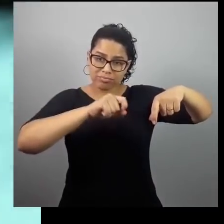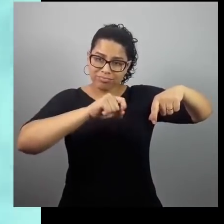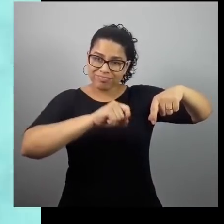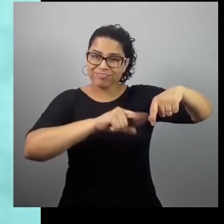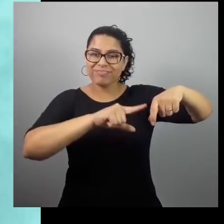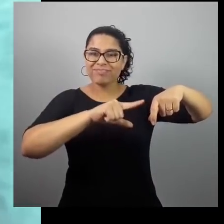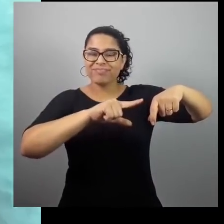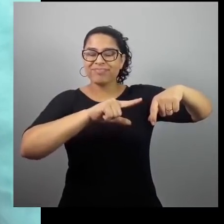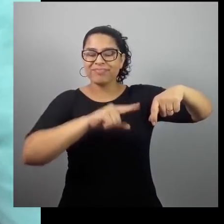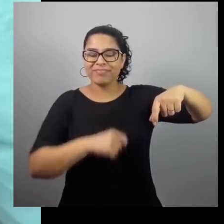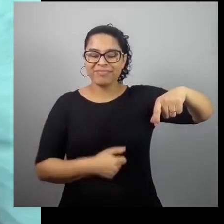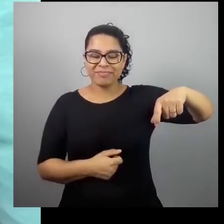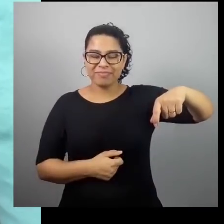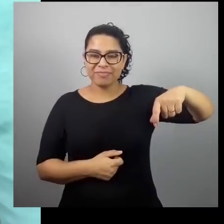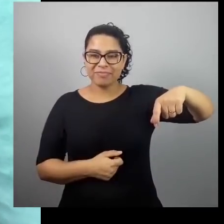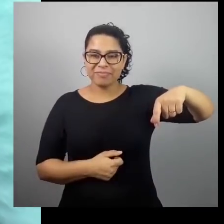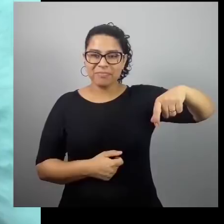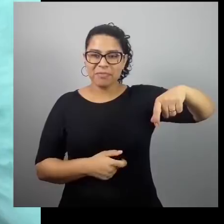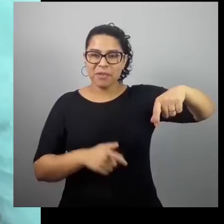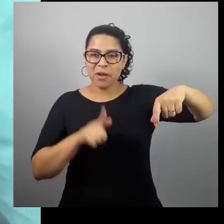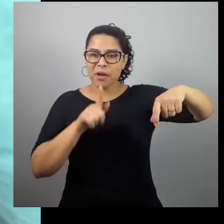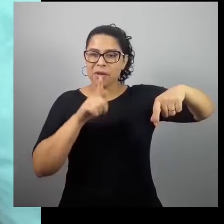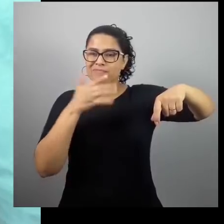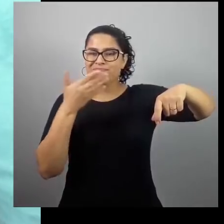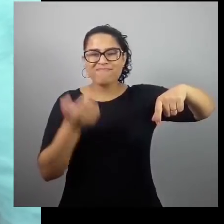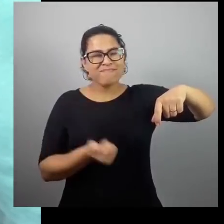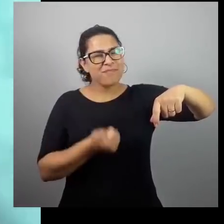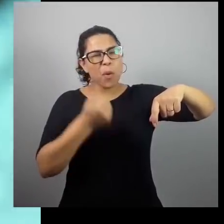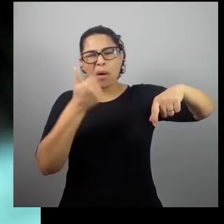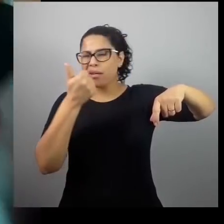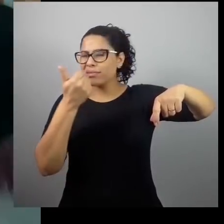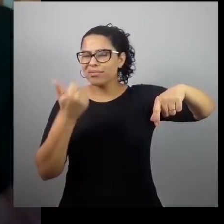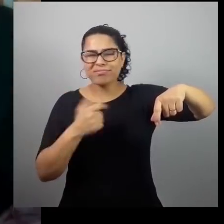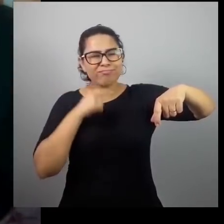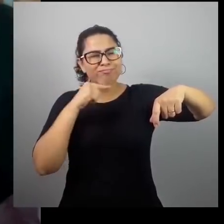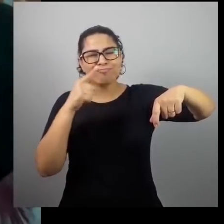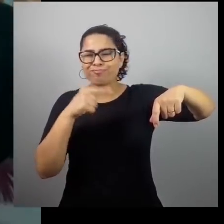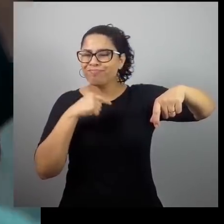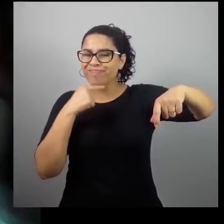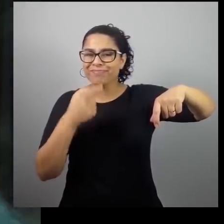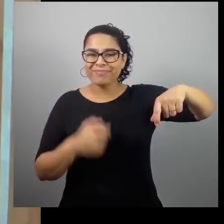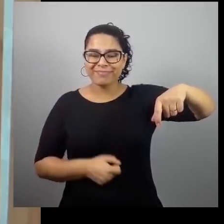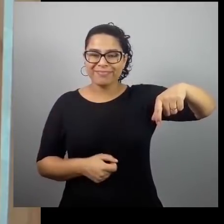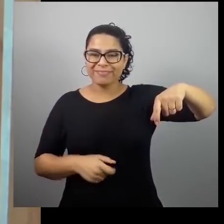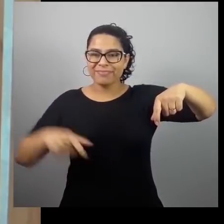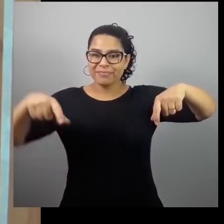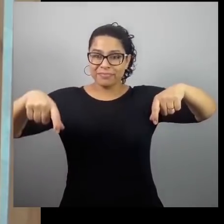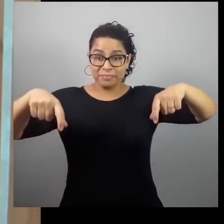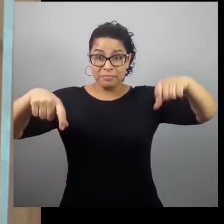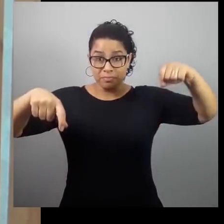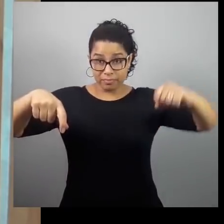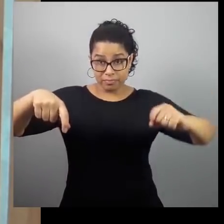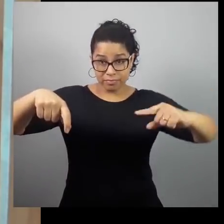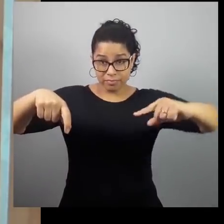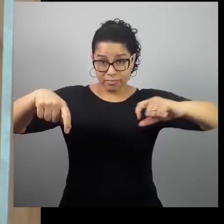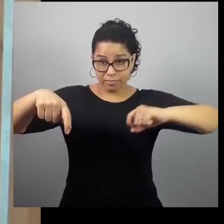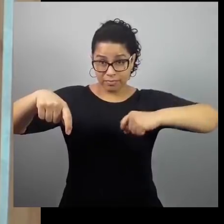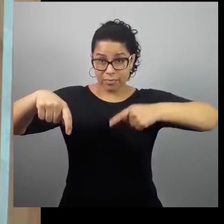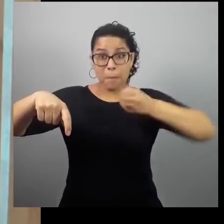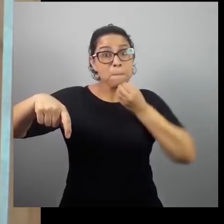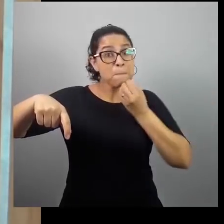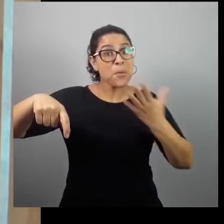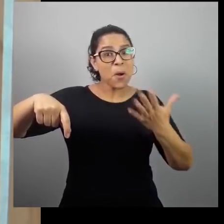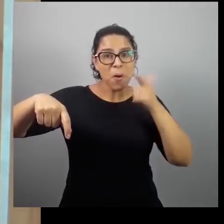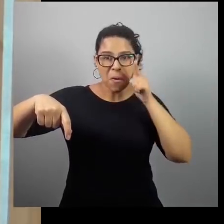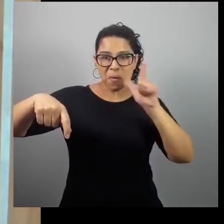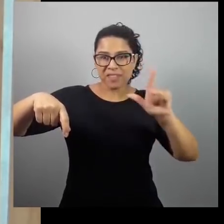o chute, hein? Vamos ver se sai um gol. Na trave, não entra. A Regiane faz uma boa